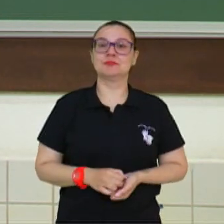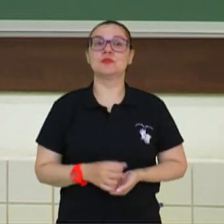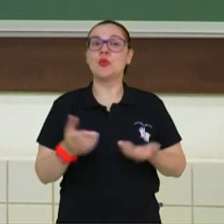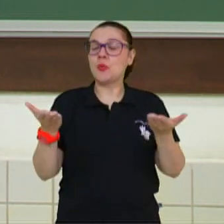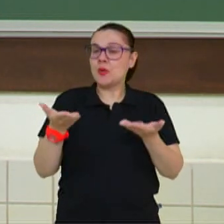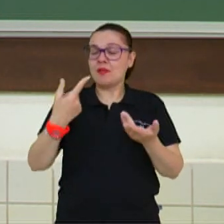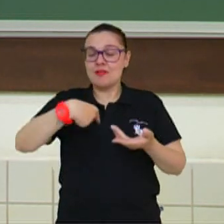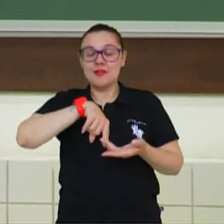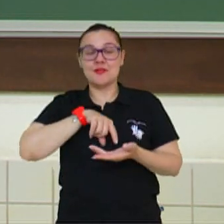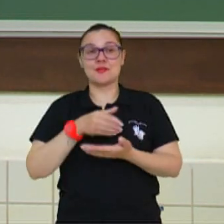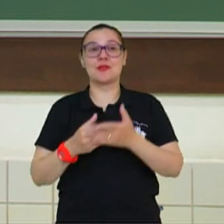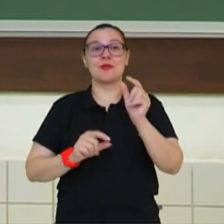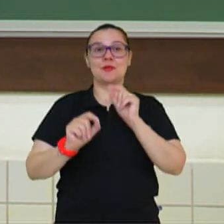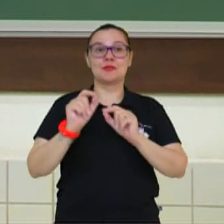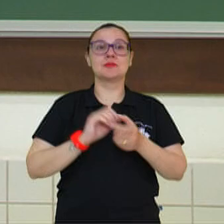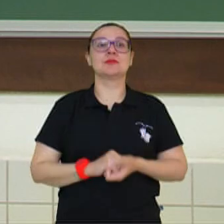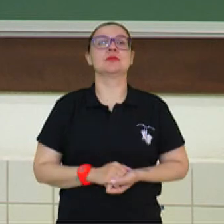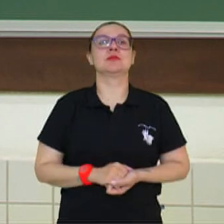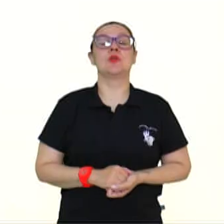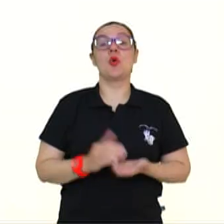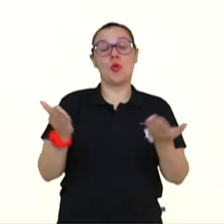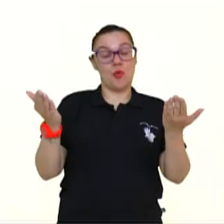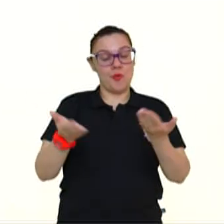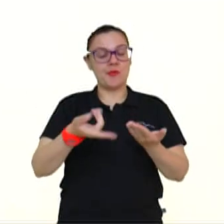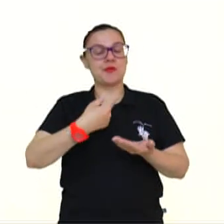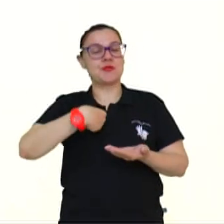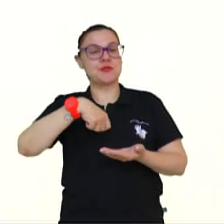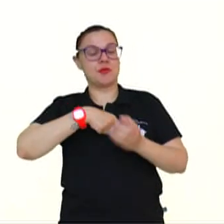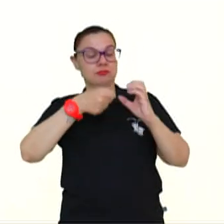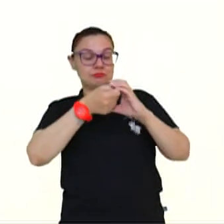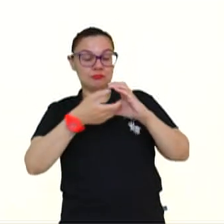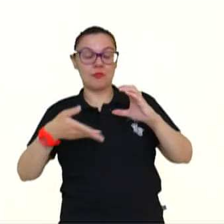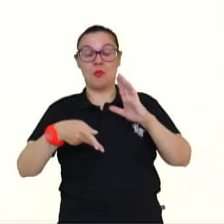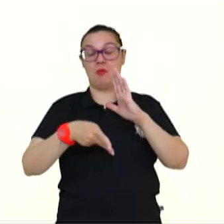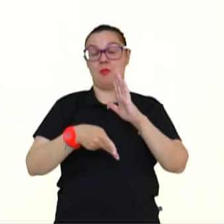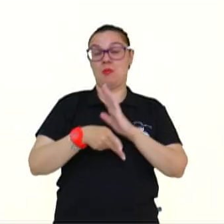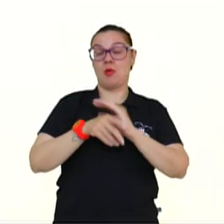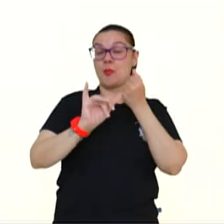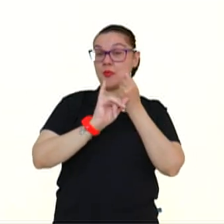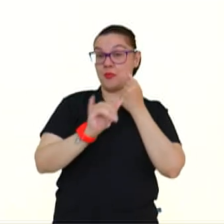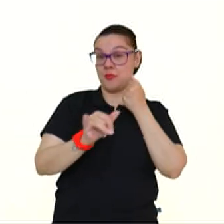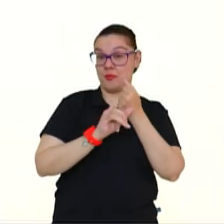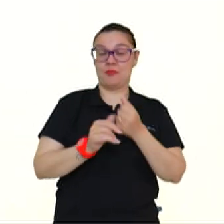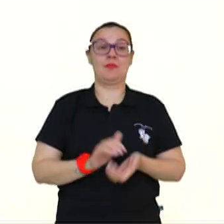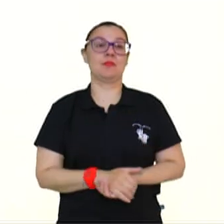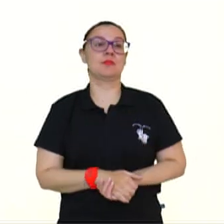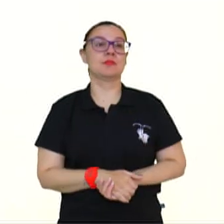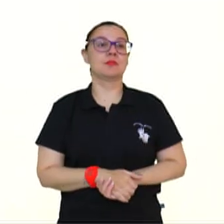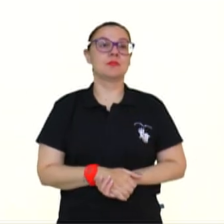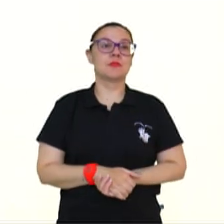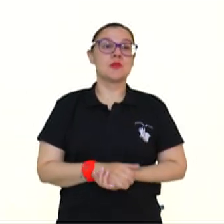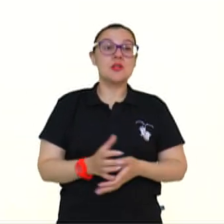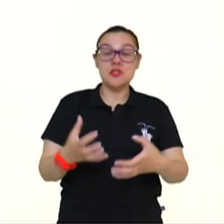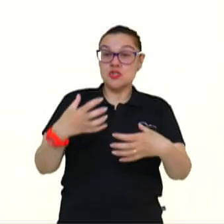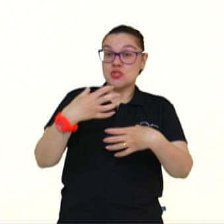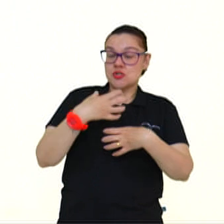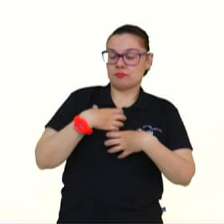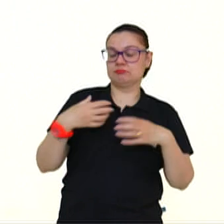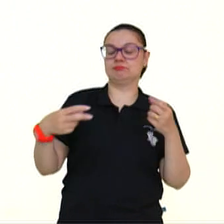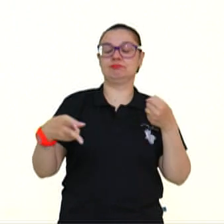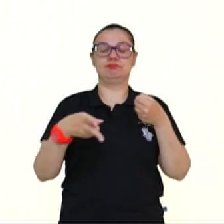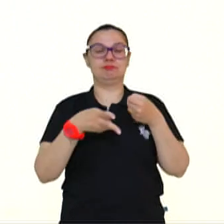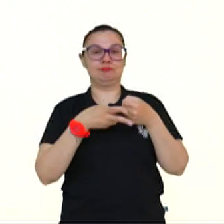veremos hoje, meus amigos? Vamos relembrar umas características do gênero crônica, certo? Estudar os modos